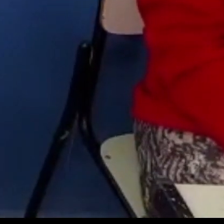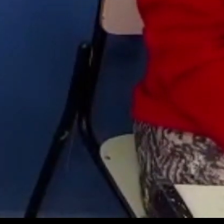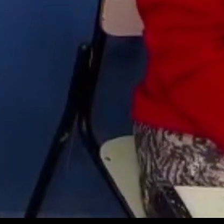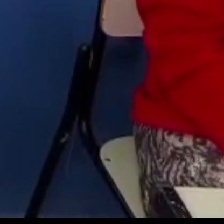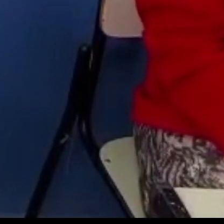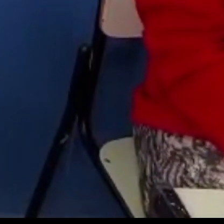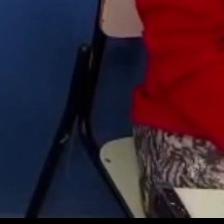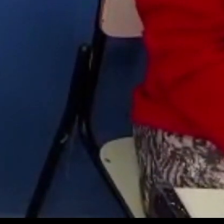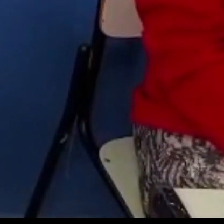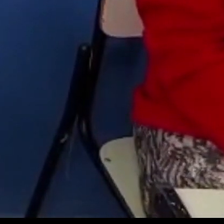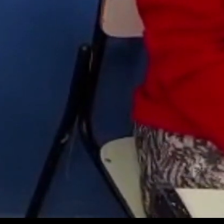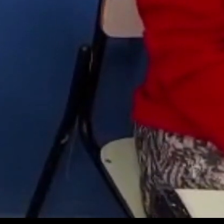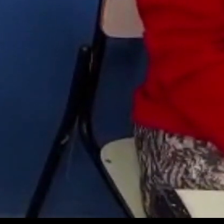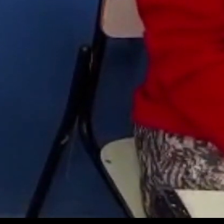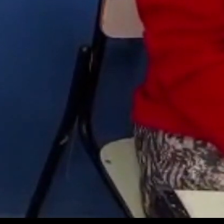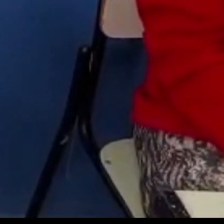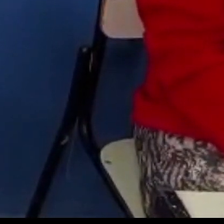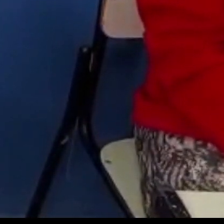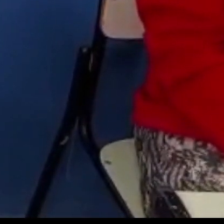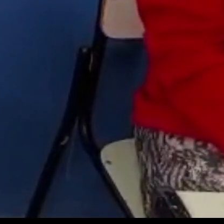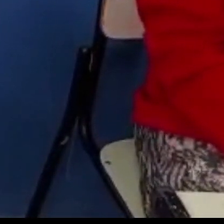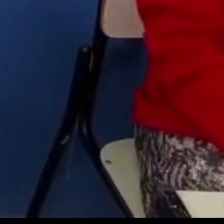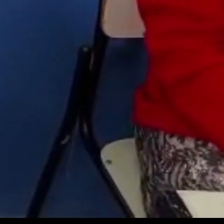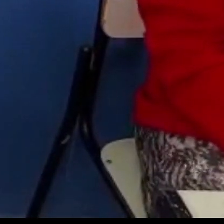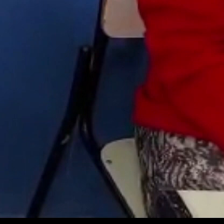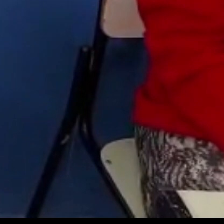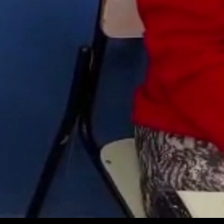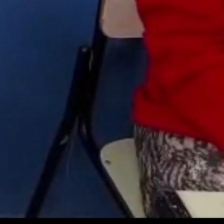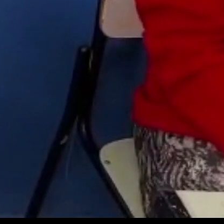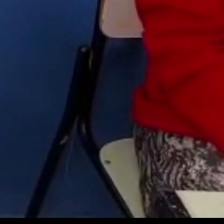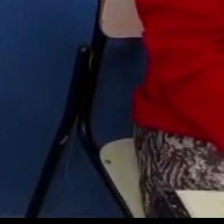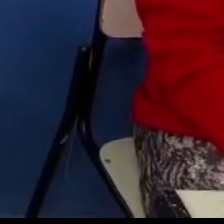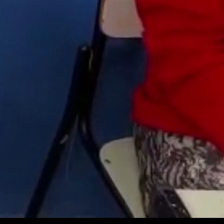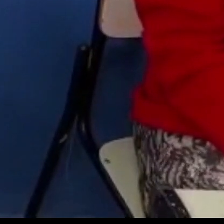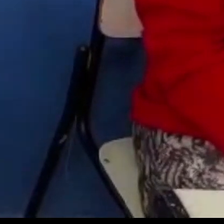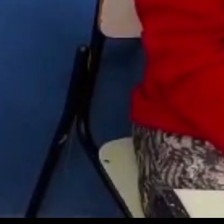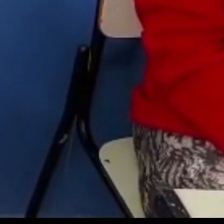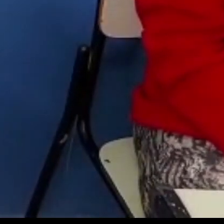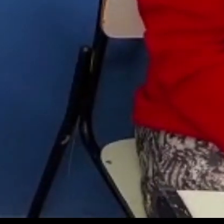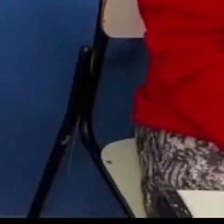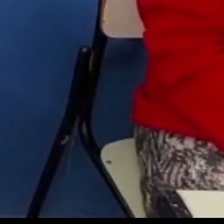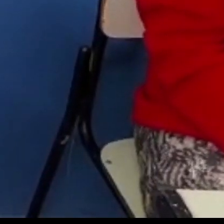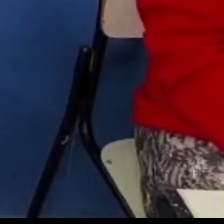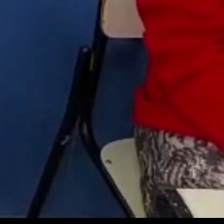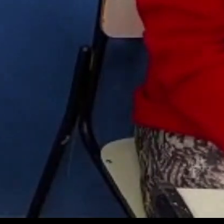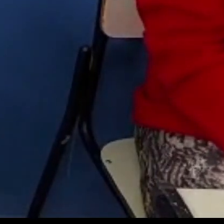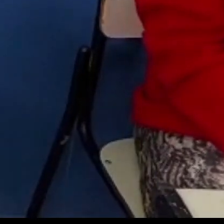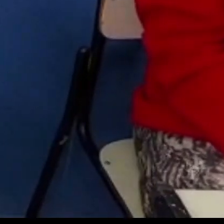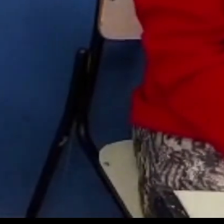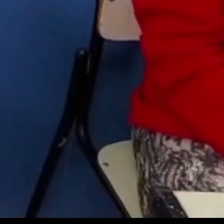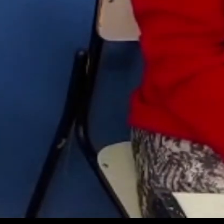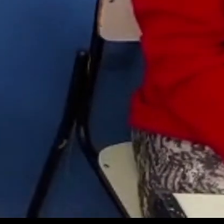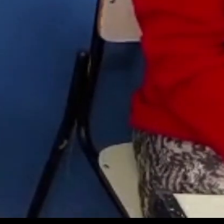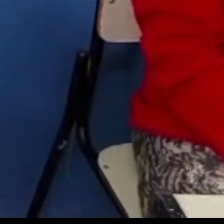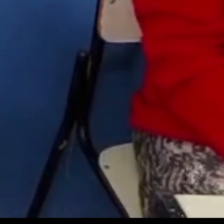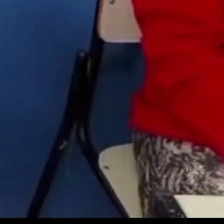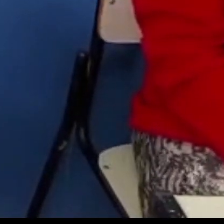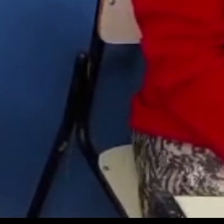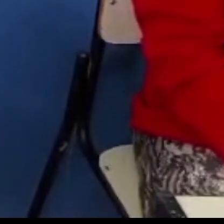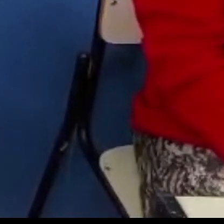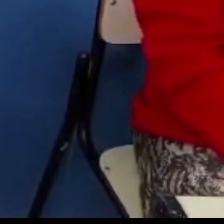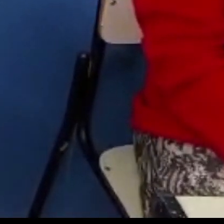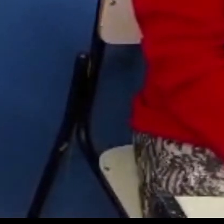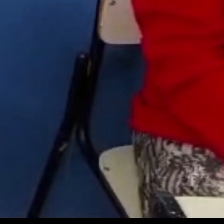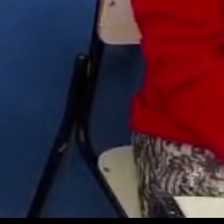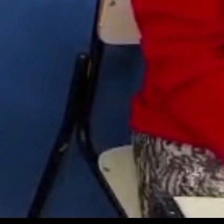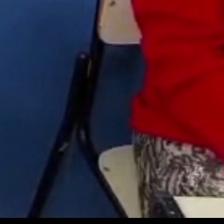Então, para mim, está sendo uma coisa boa para mim, né? Como eu gosto de negócio de trabalho, eu gosto de negócio de para igreja, negócio de grupo, então, para mim, o estudo